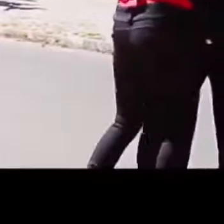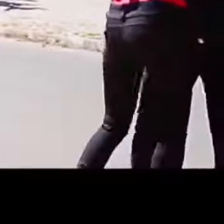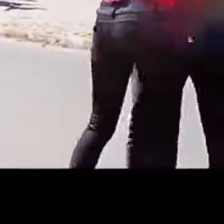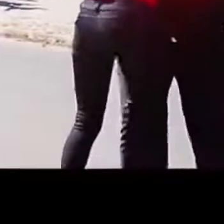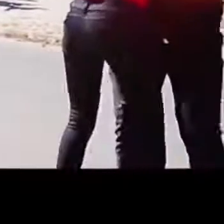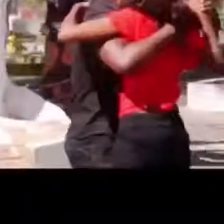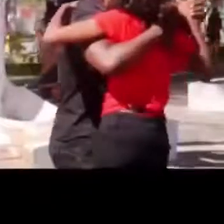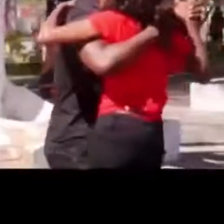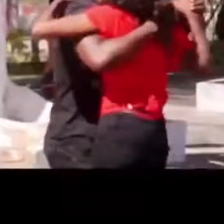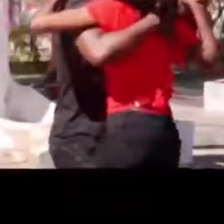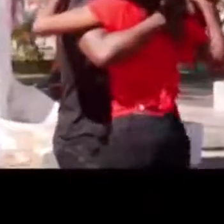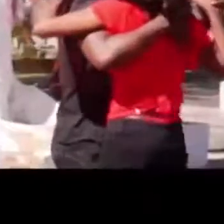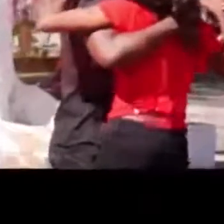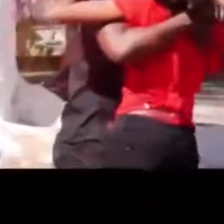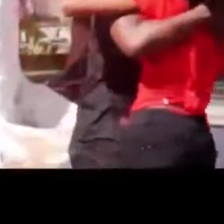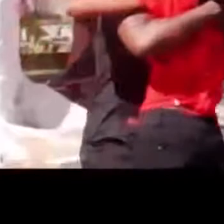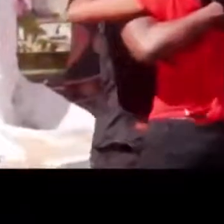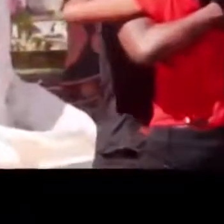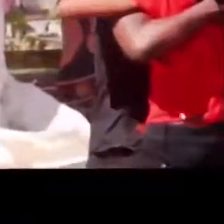pronto para te dar